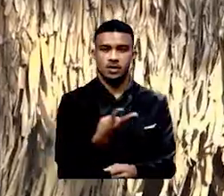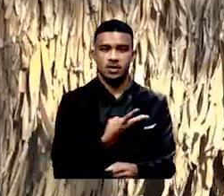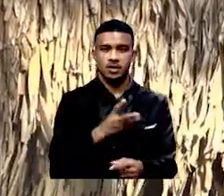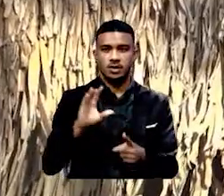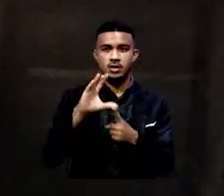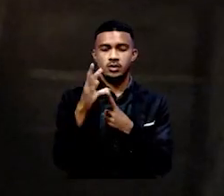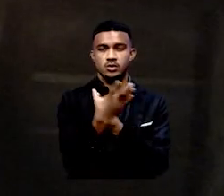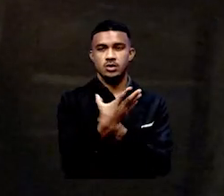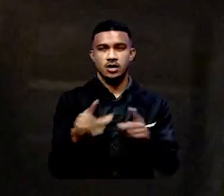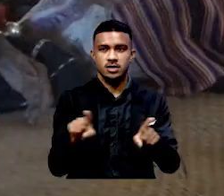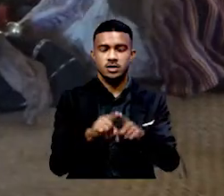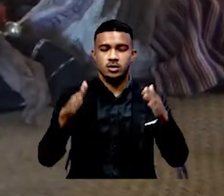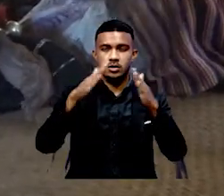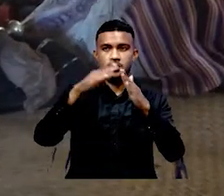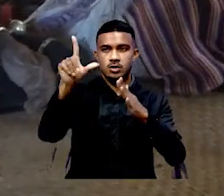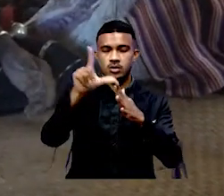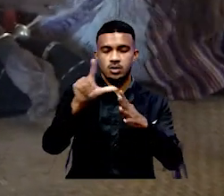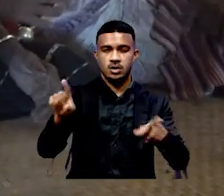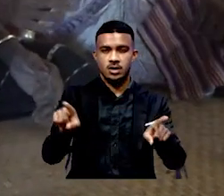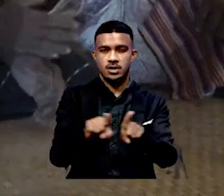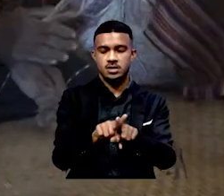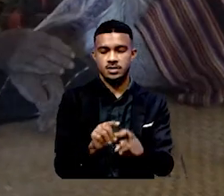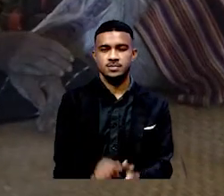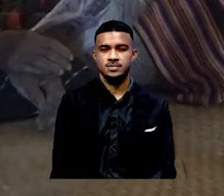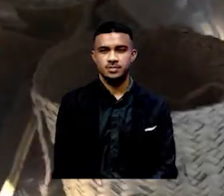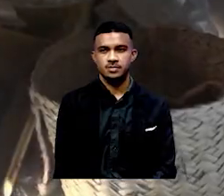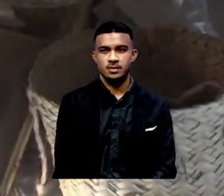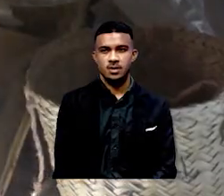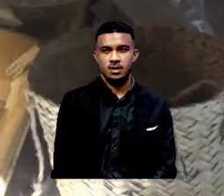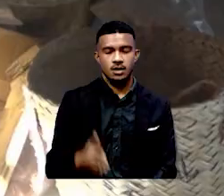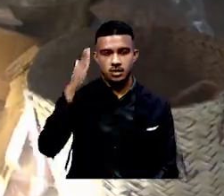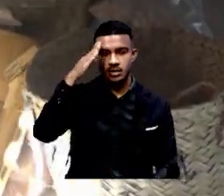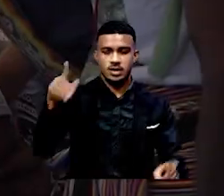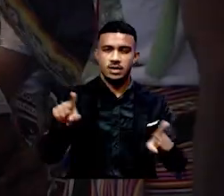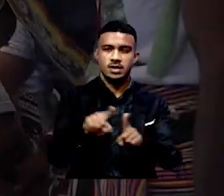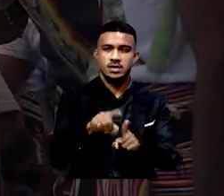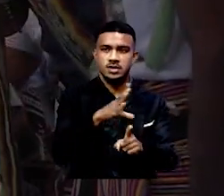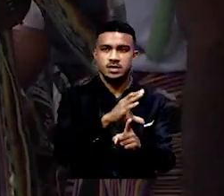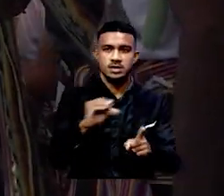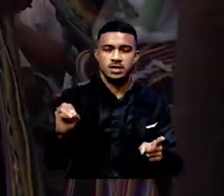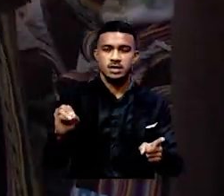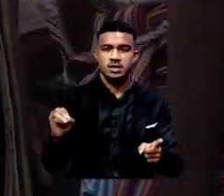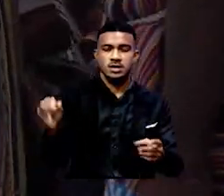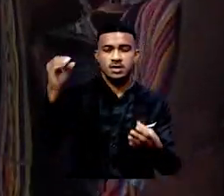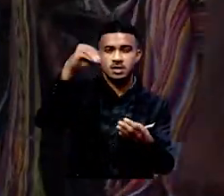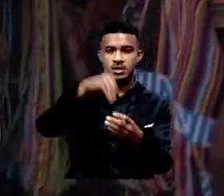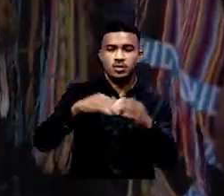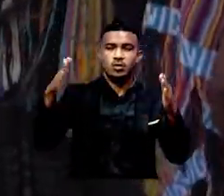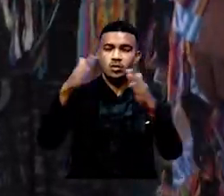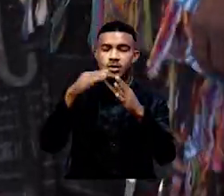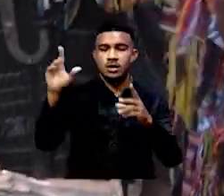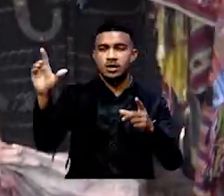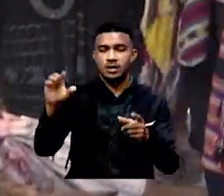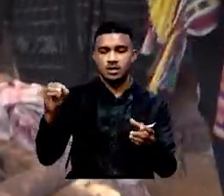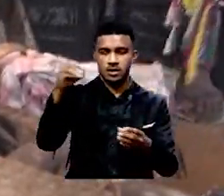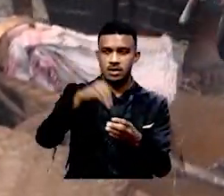sir liliu hane se umalulik, tambah umalulik hane sang konsidera hane se museum kultural, nebe maka rai objek kultural sira no